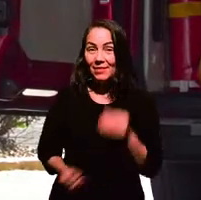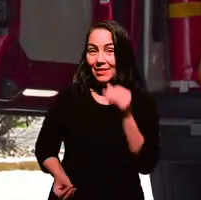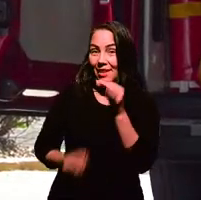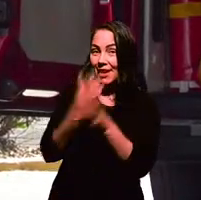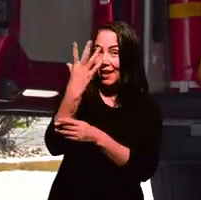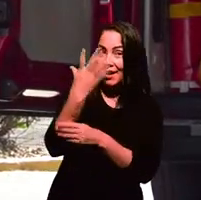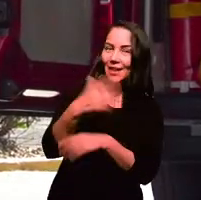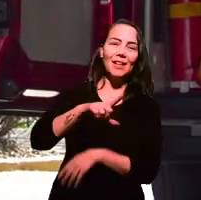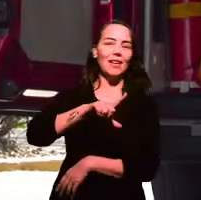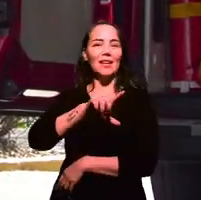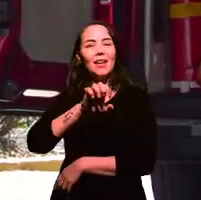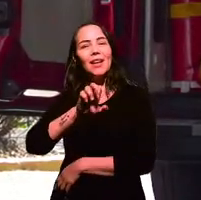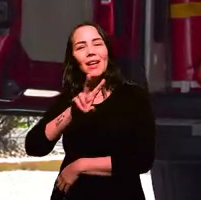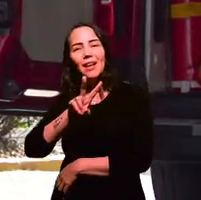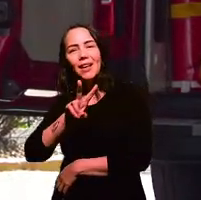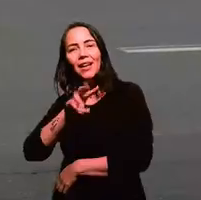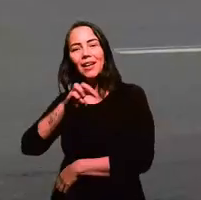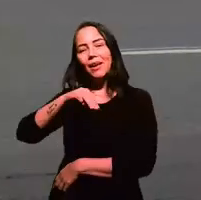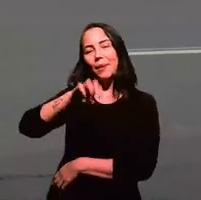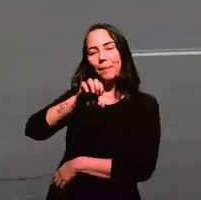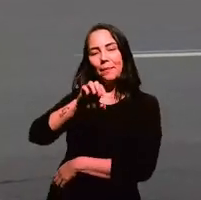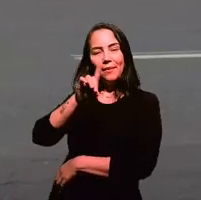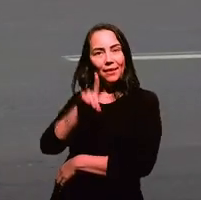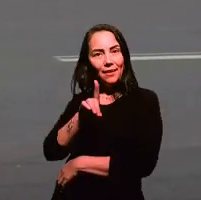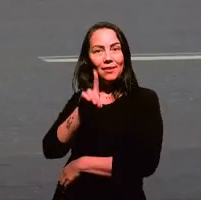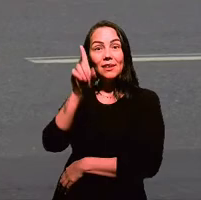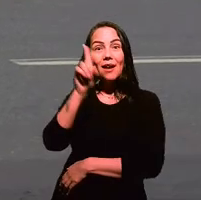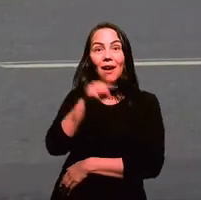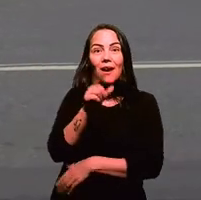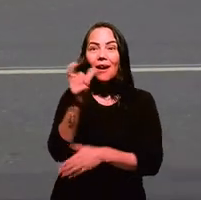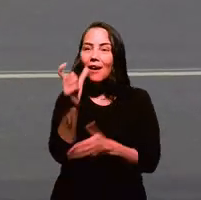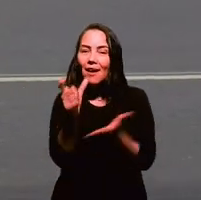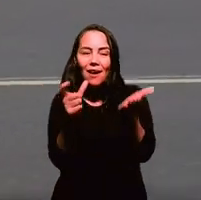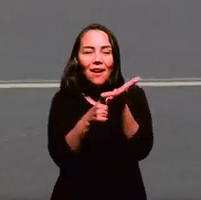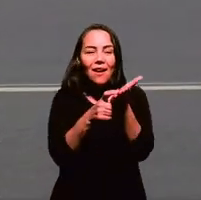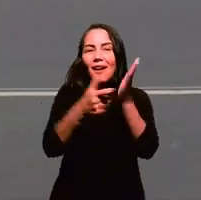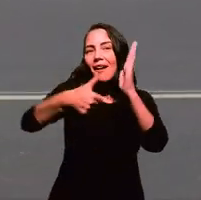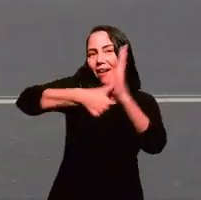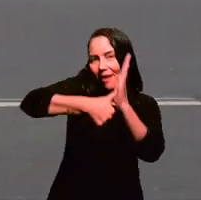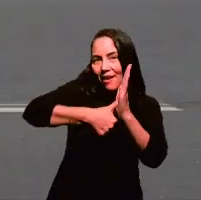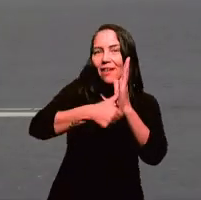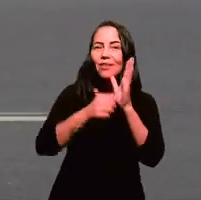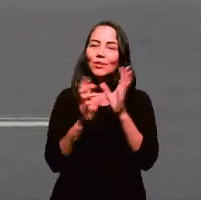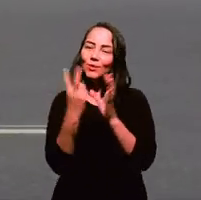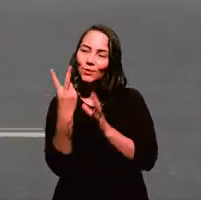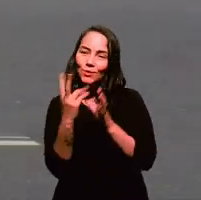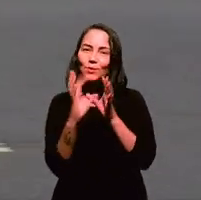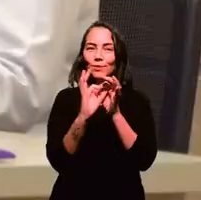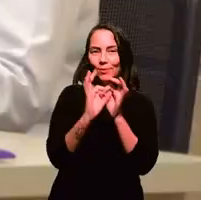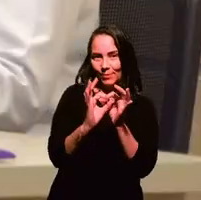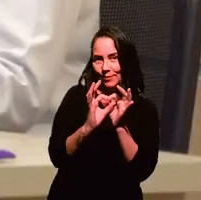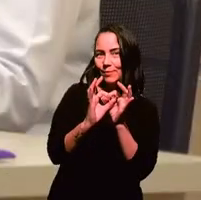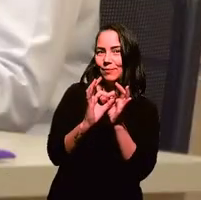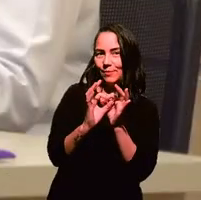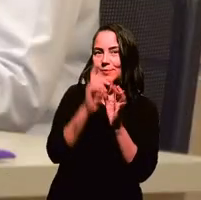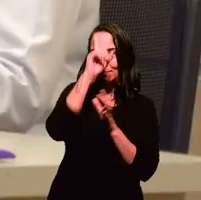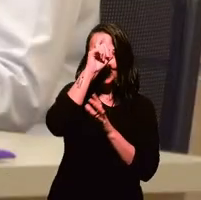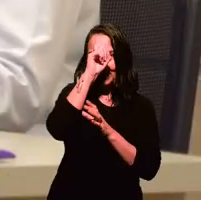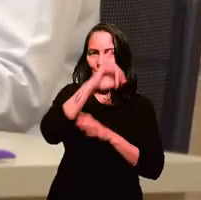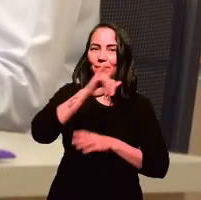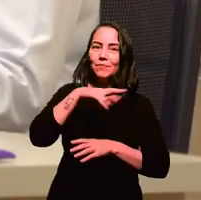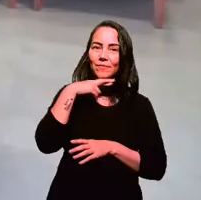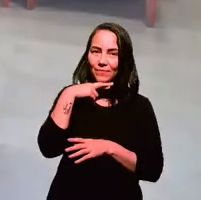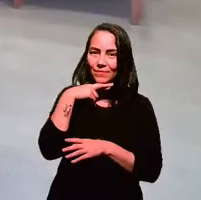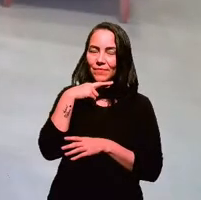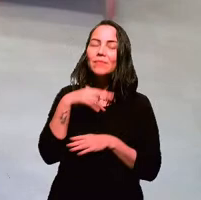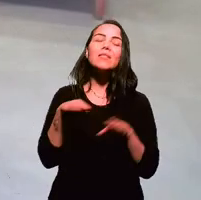Criamos então a LeveMed, um plano de saúde com os dois hospitais de Jaraguá, o Hospital Jaraguá e o São José, de certa forma